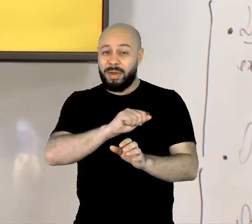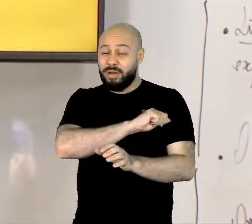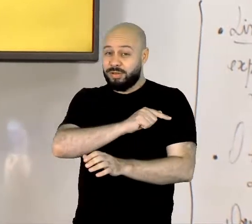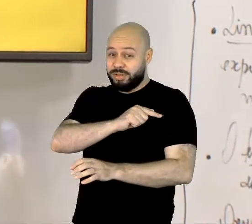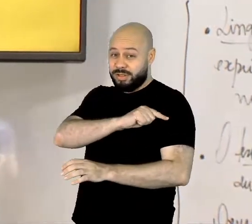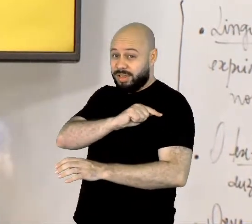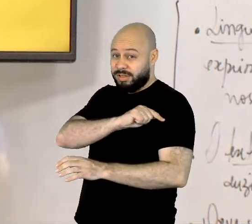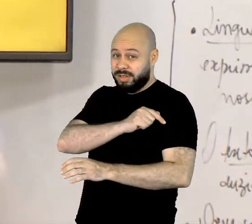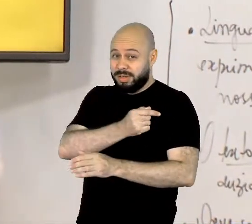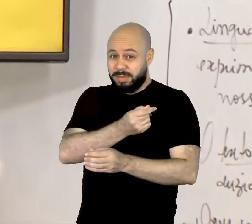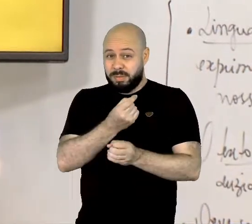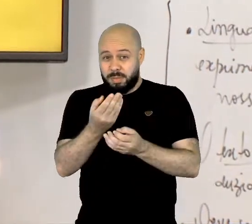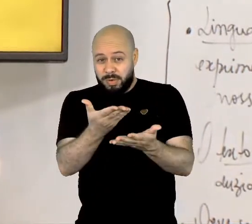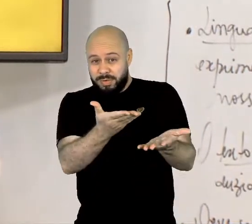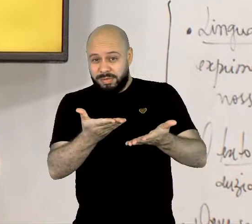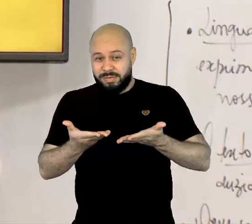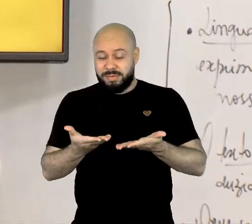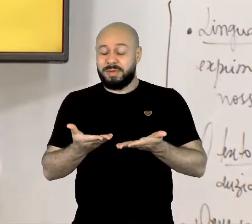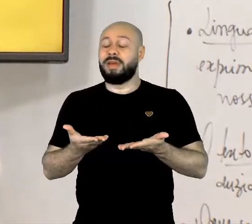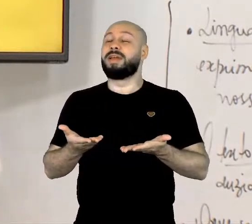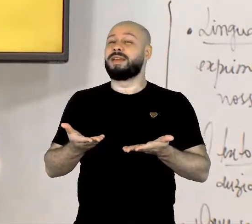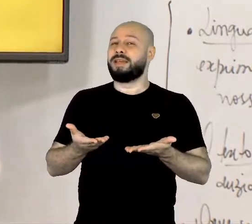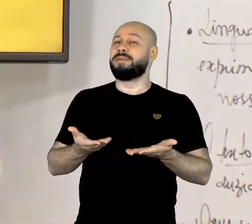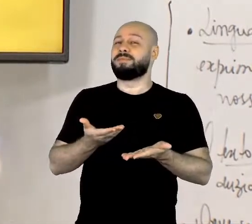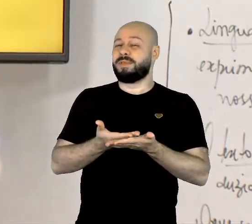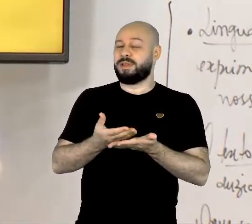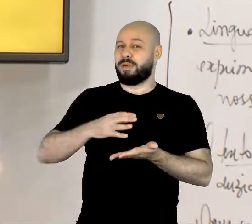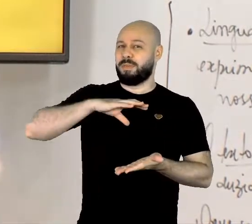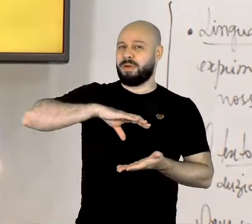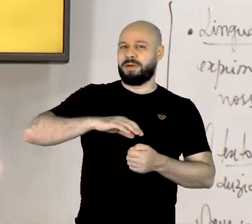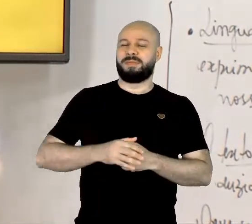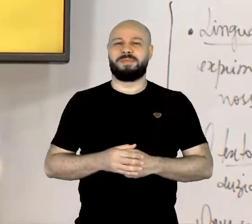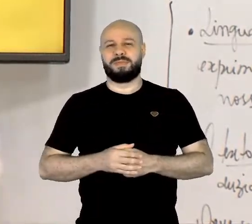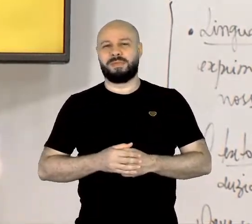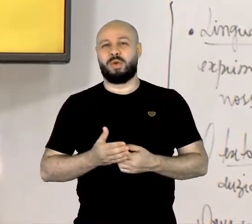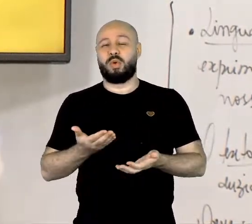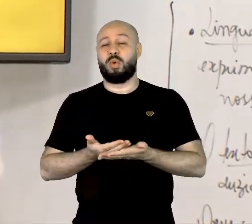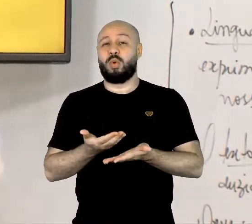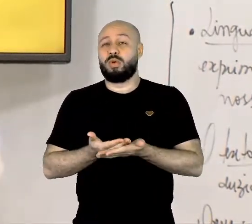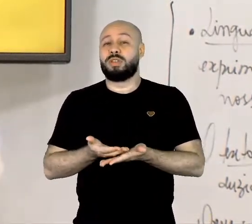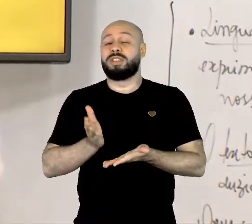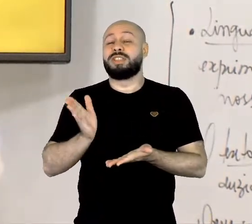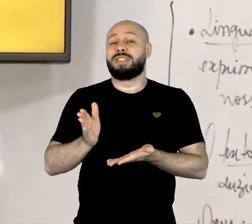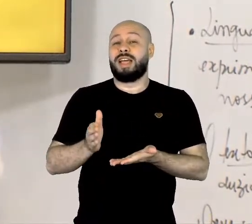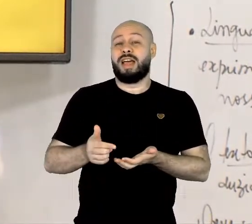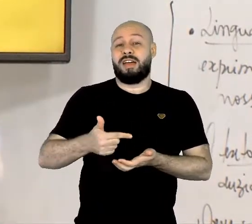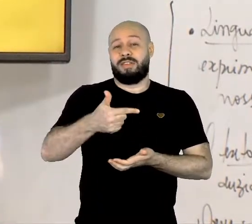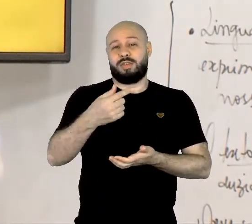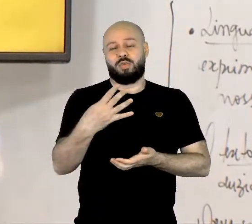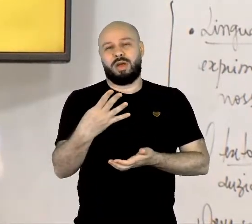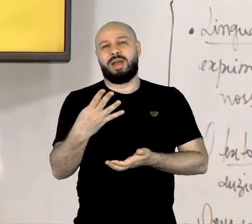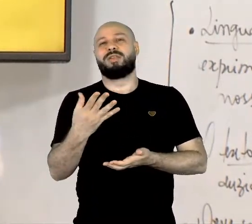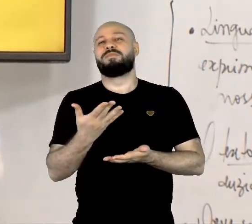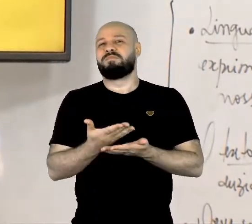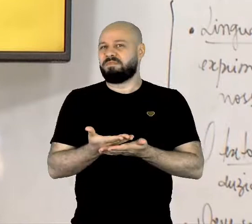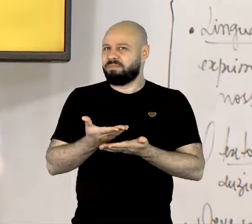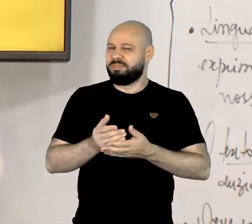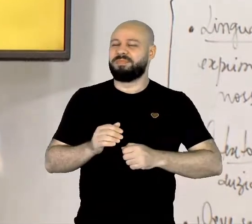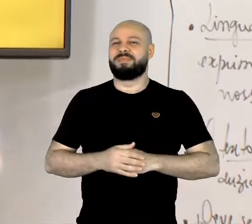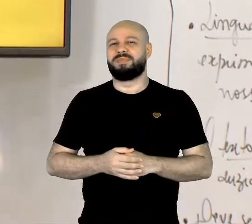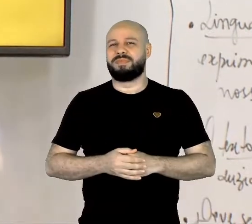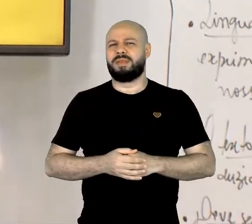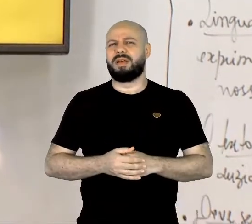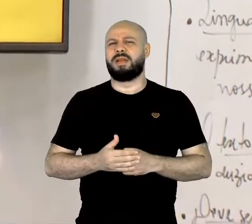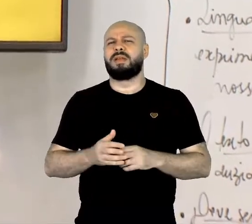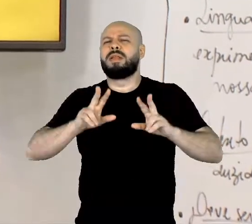ano. Sejam todos bem-vindos à nossa aula de língua portuguesa. Hoje já é a 24ª aula e o que nós vamos trabalhar nessa